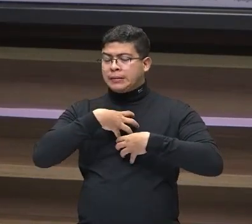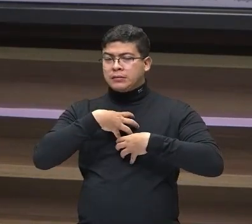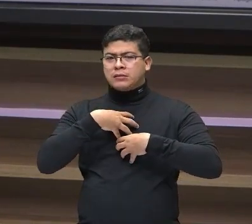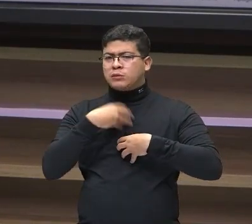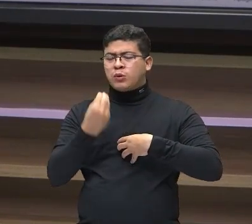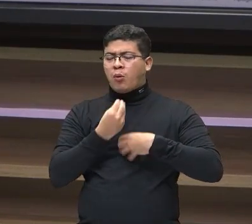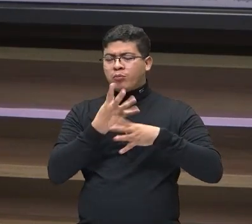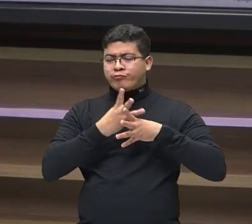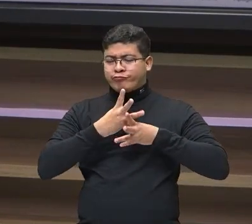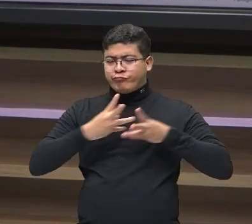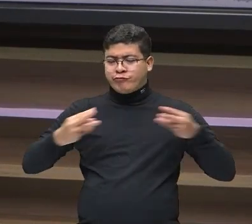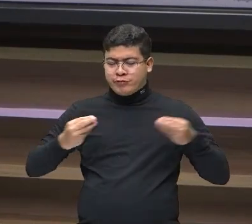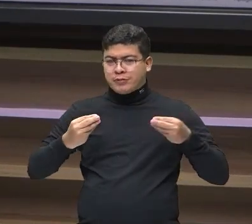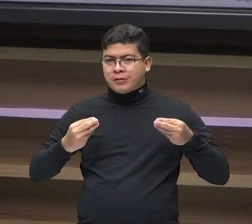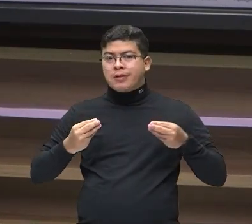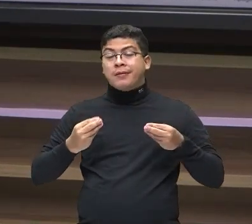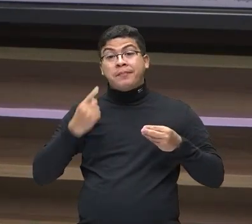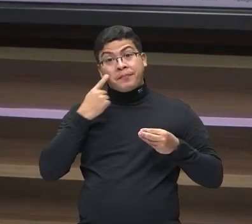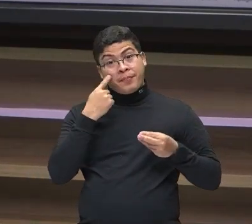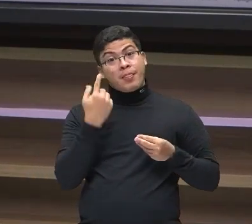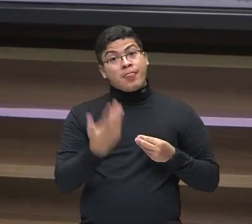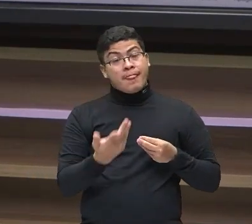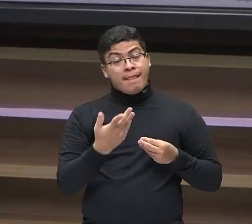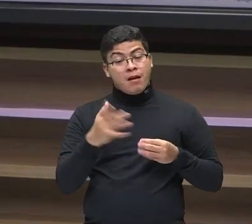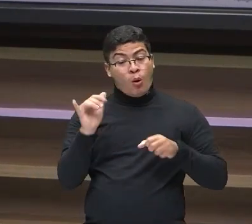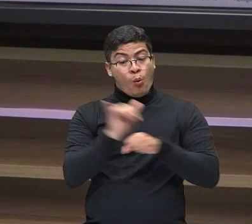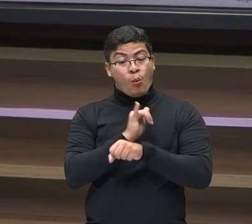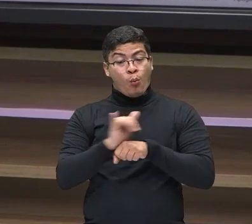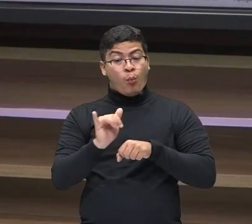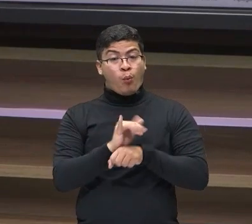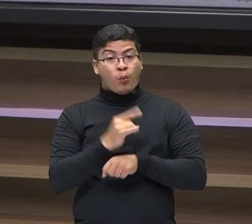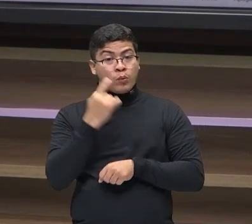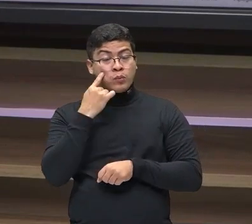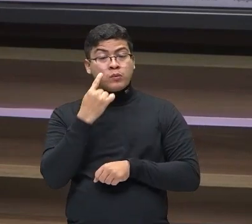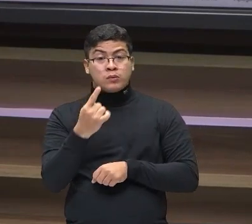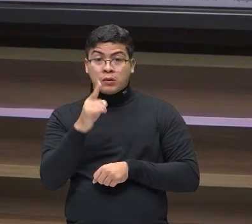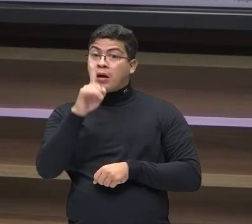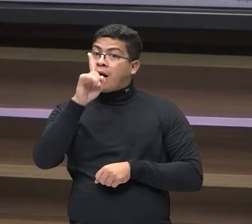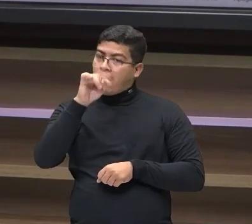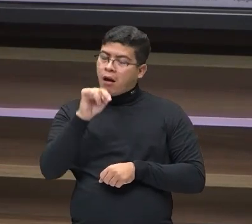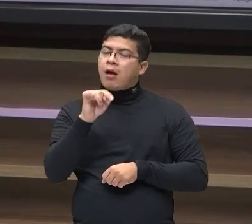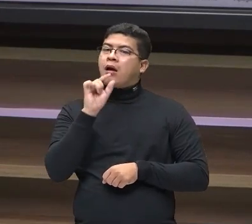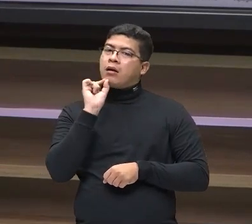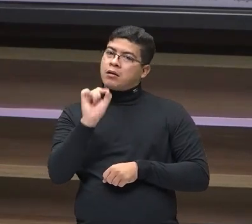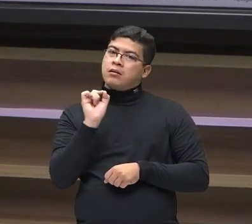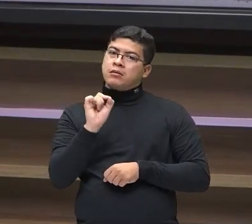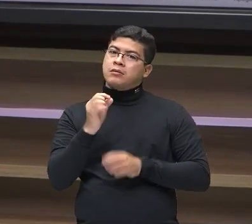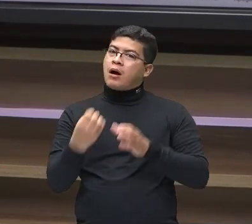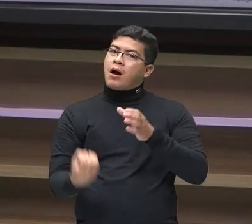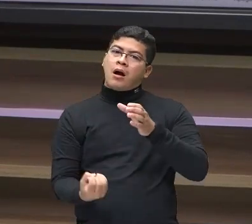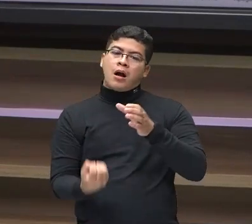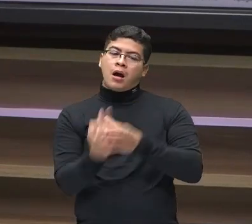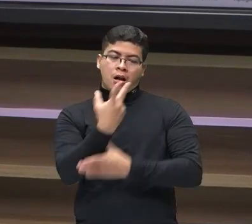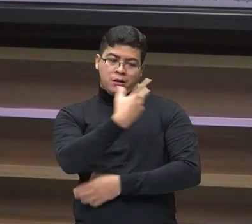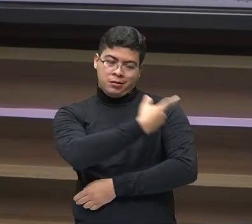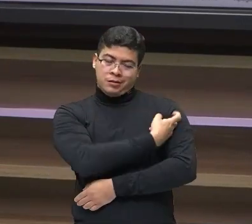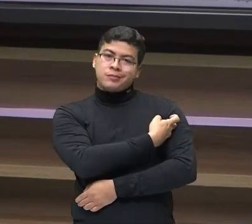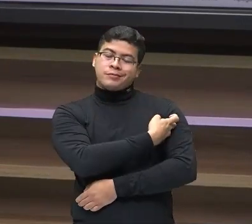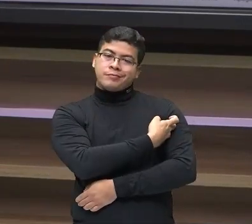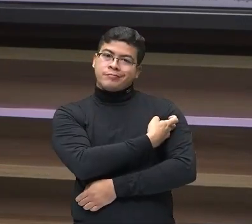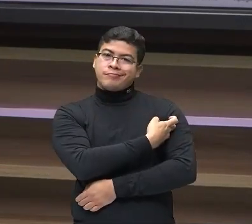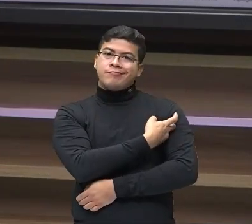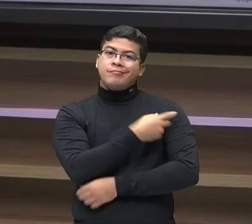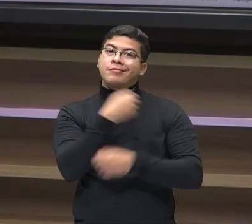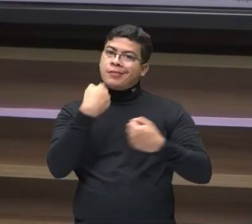essa doença, né? Então, o mecanismo utilizado para erradicar uma doença era justamente a criação da vacina, né?